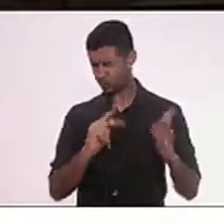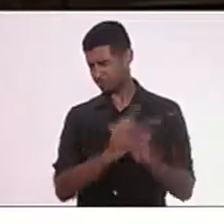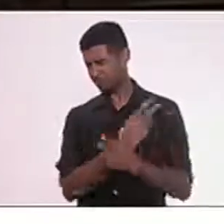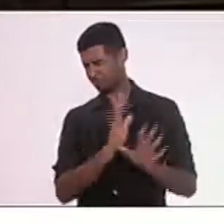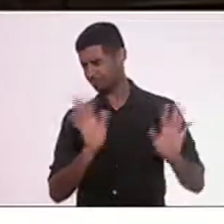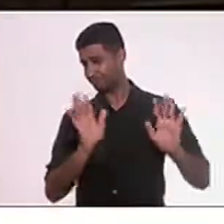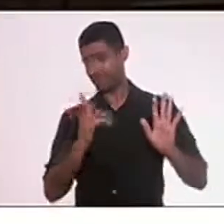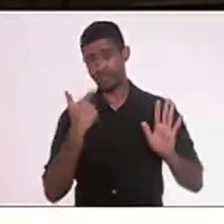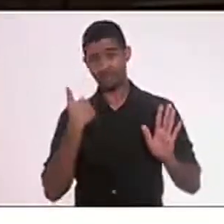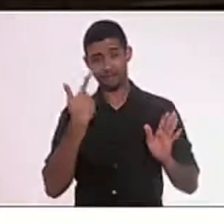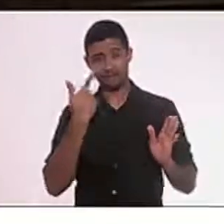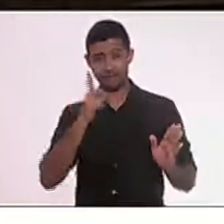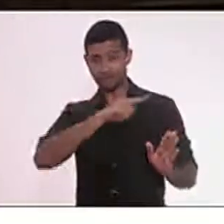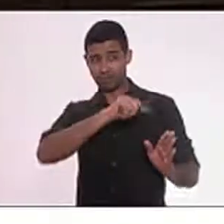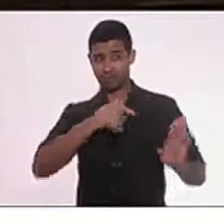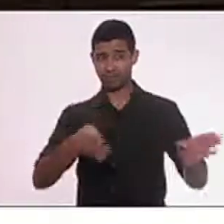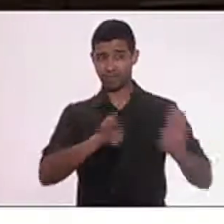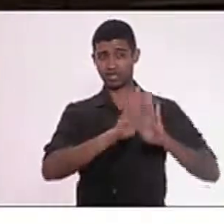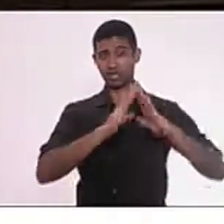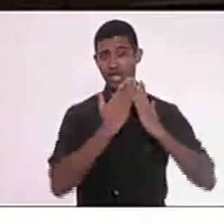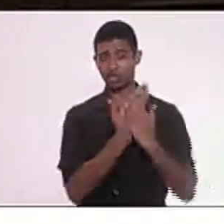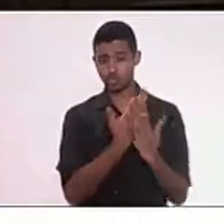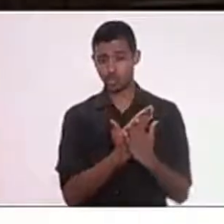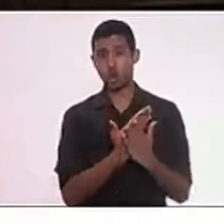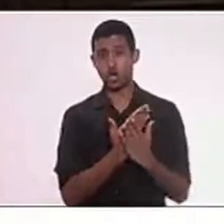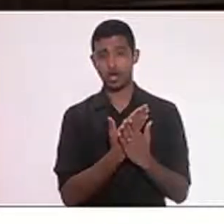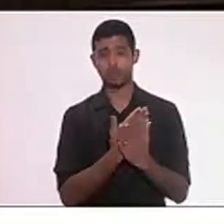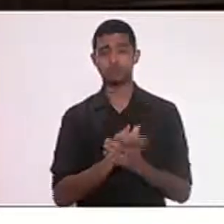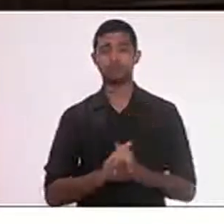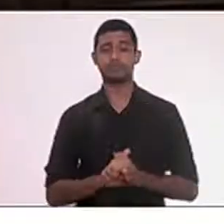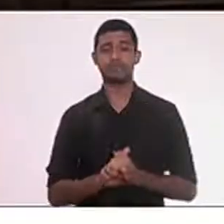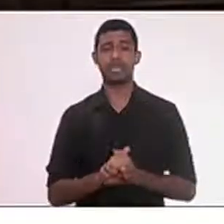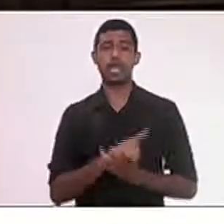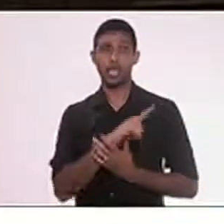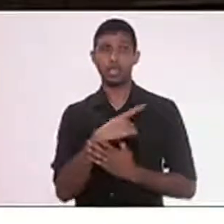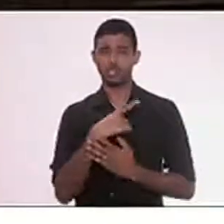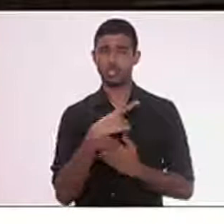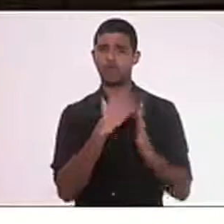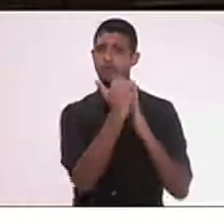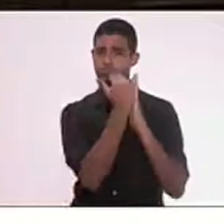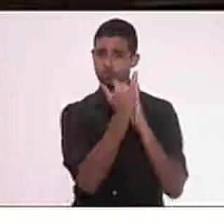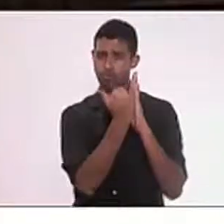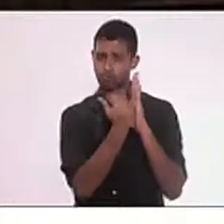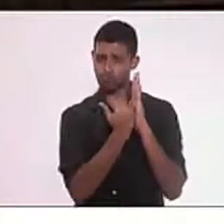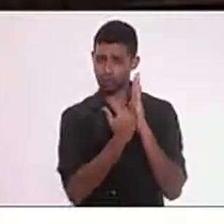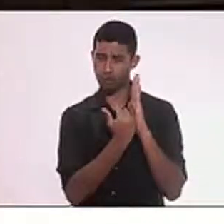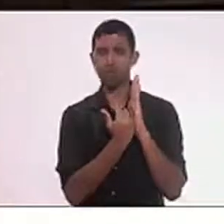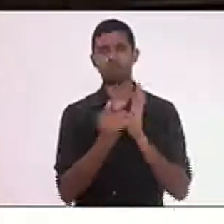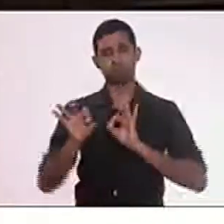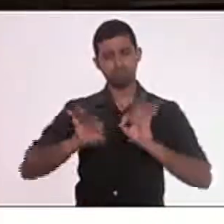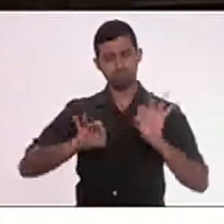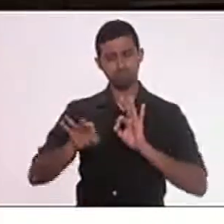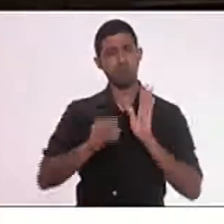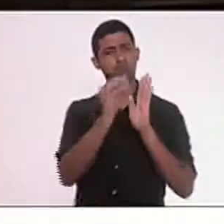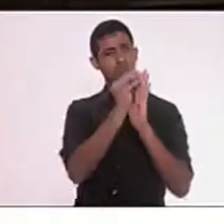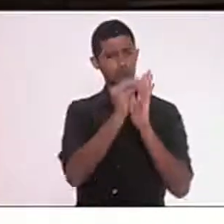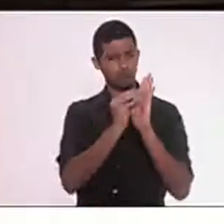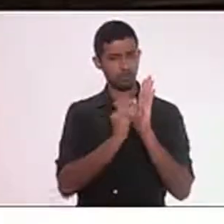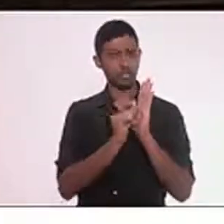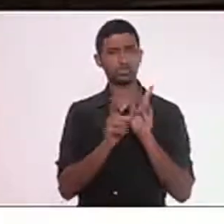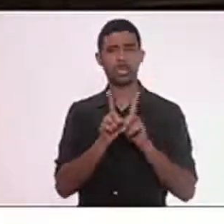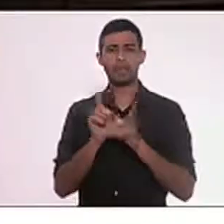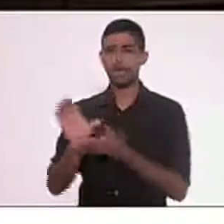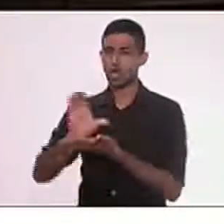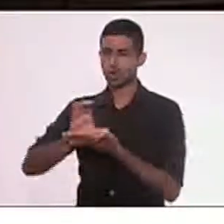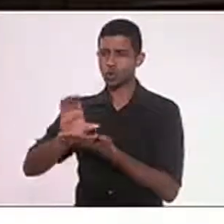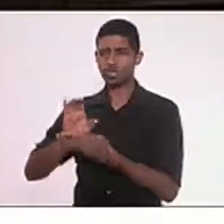pelo fechamento de uma escola, que seguisse um protocolo conjunto de procedimentos, ouvindo o Conselho Estadual